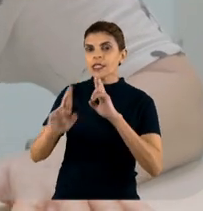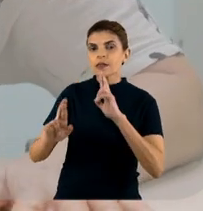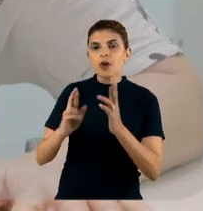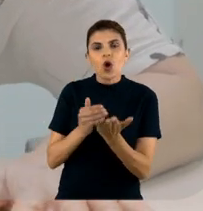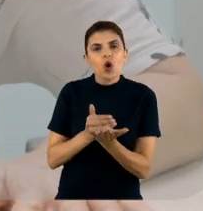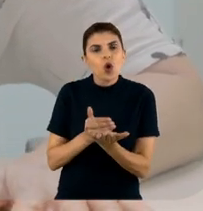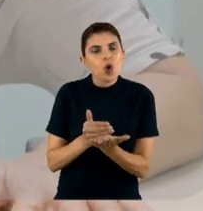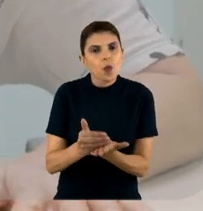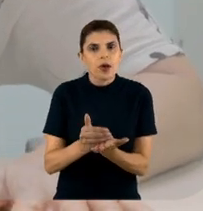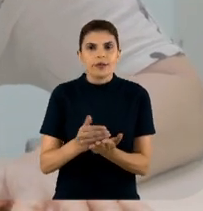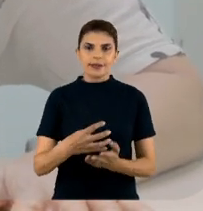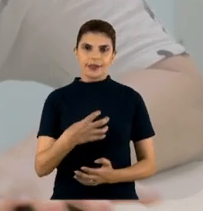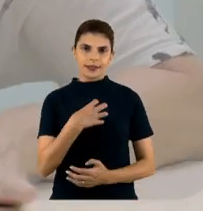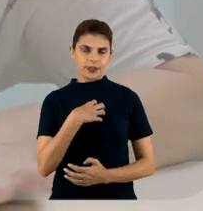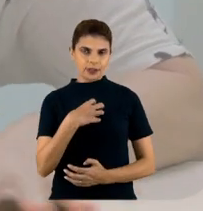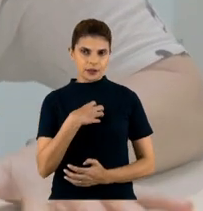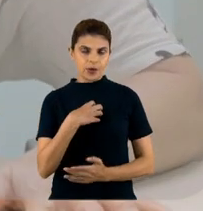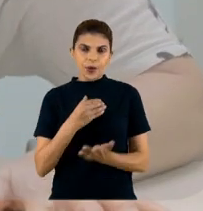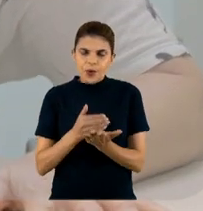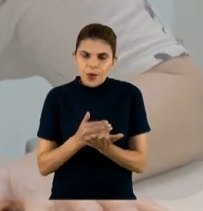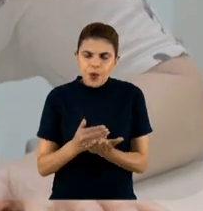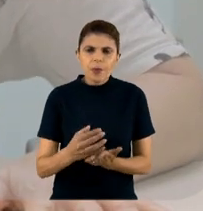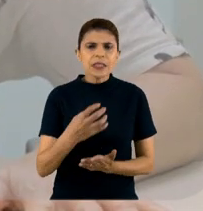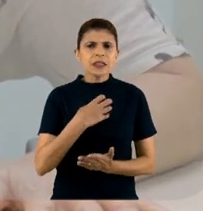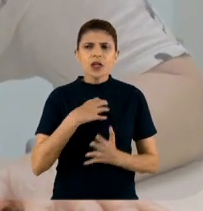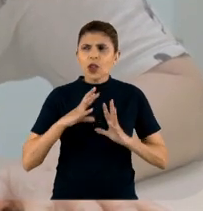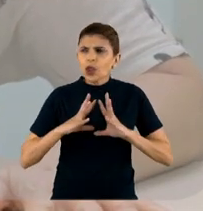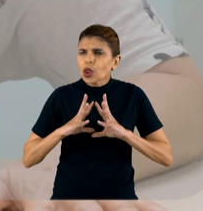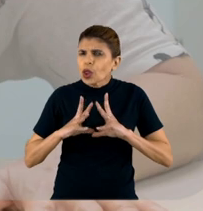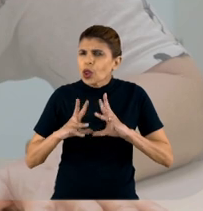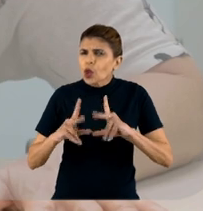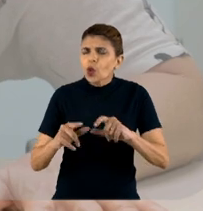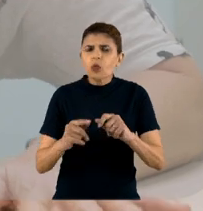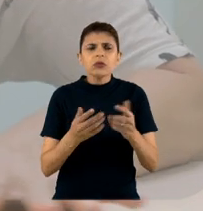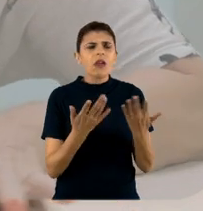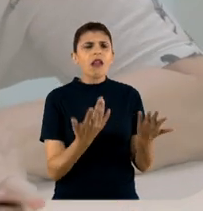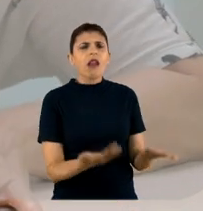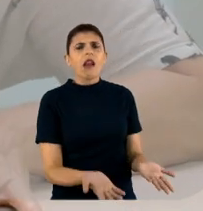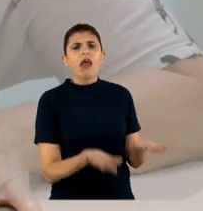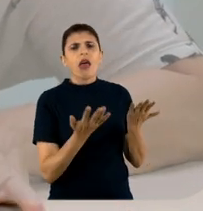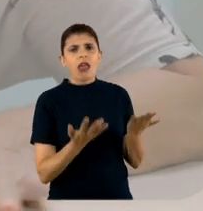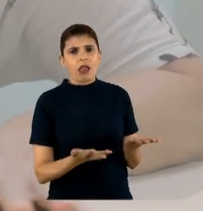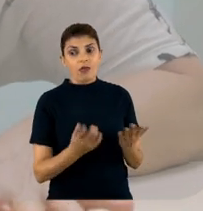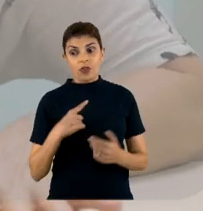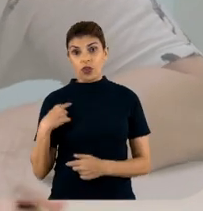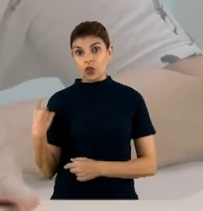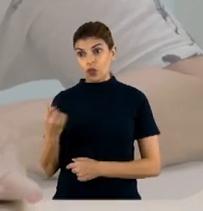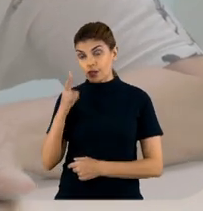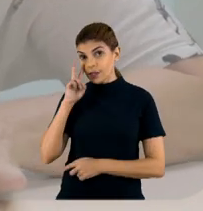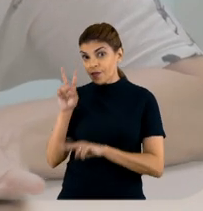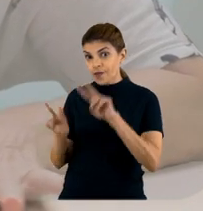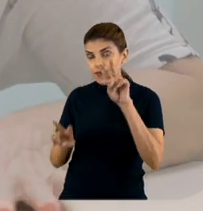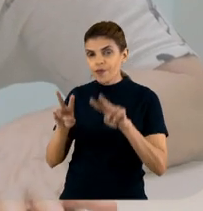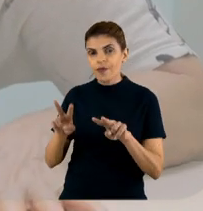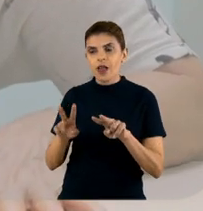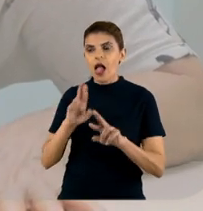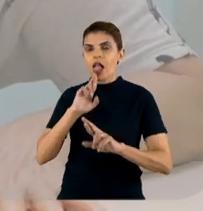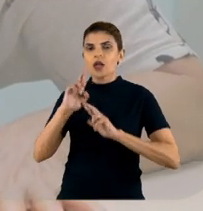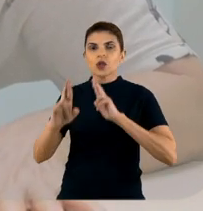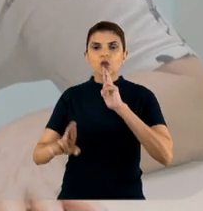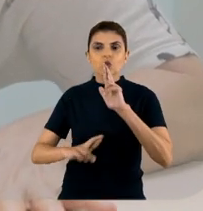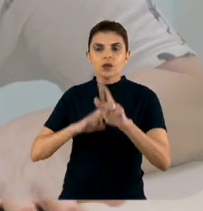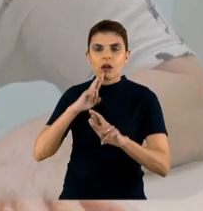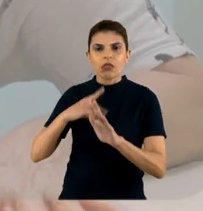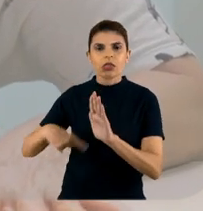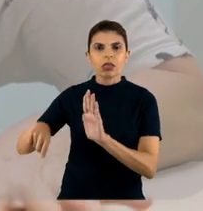bem no início do sintoma e bem no início do sintoma todo mundo é leve Então o que a gente tá vendo atualmente é um monte de